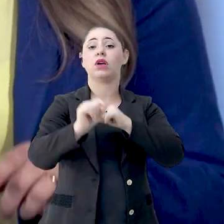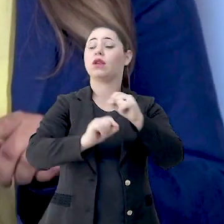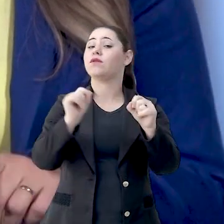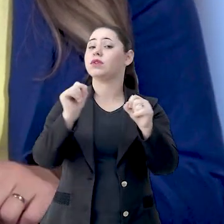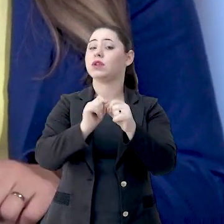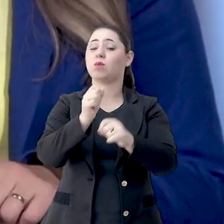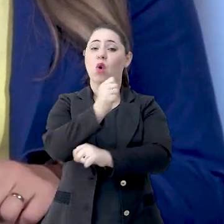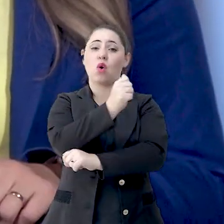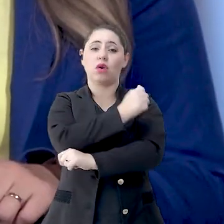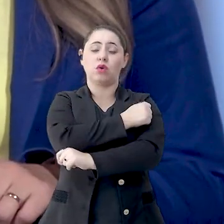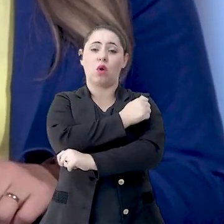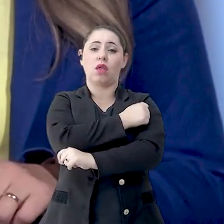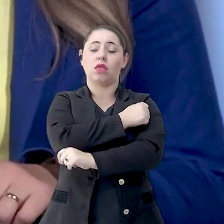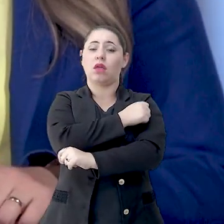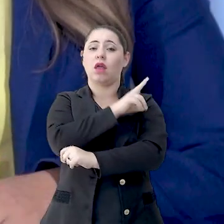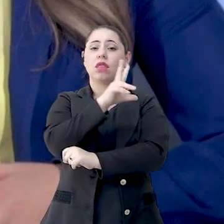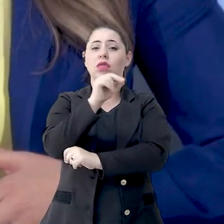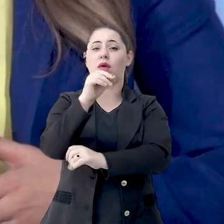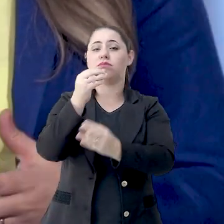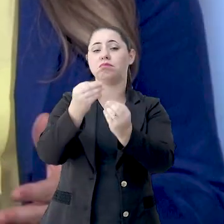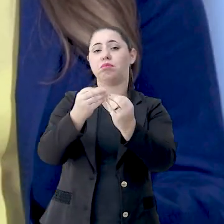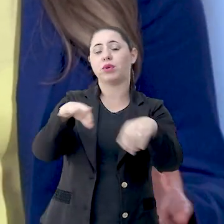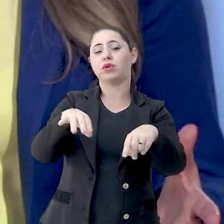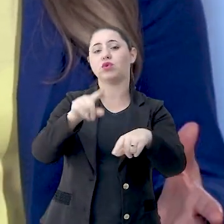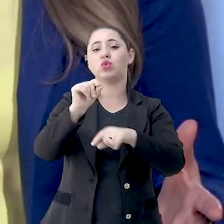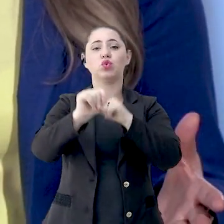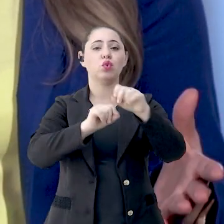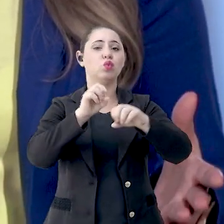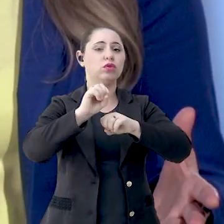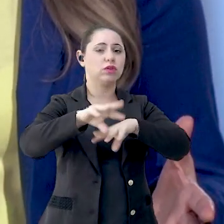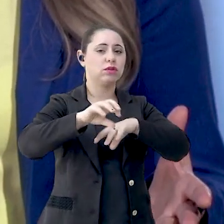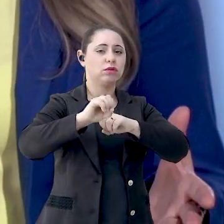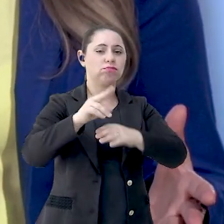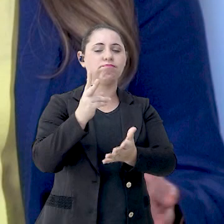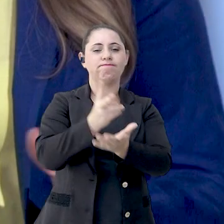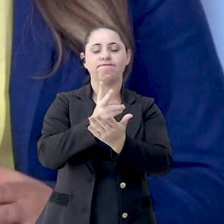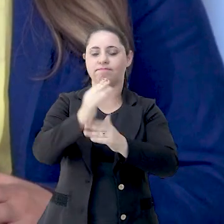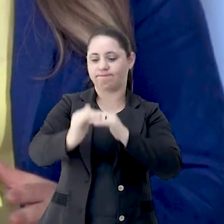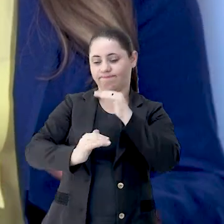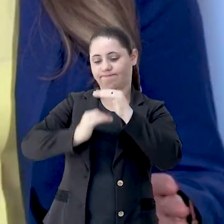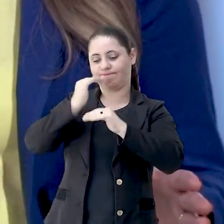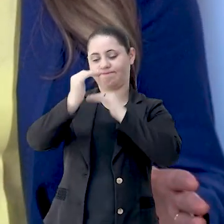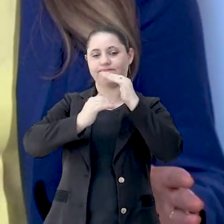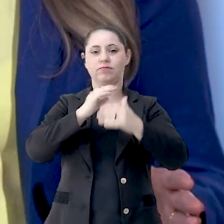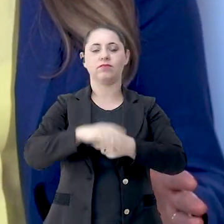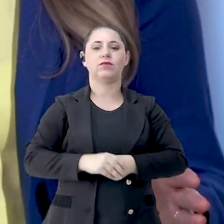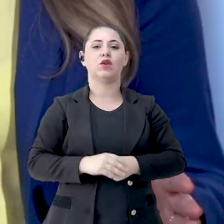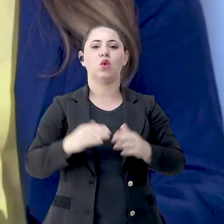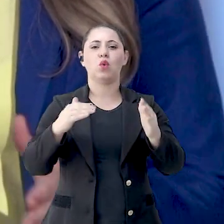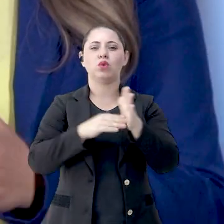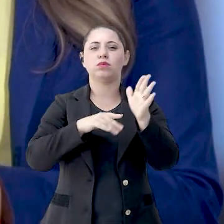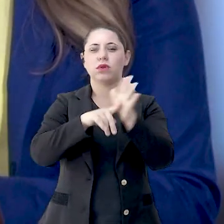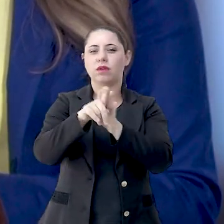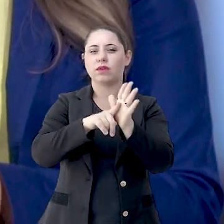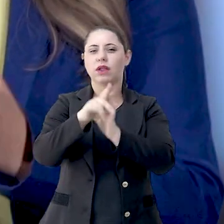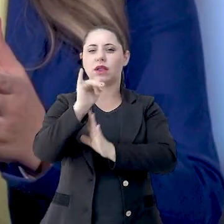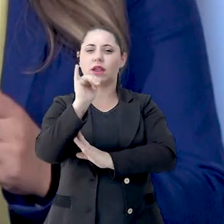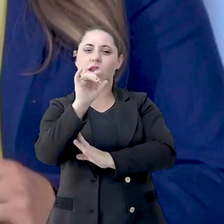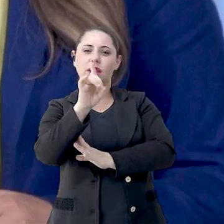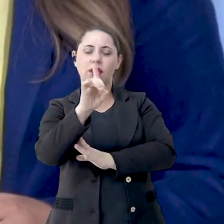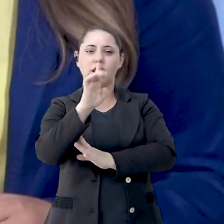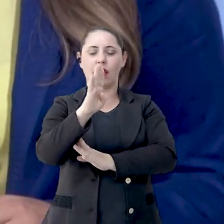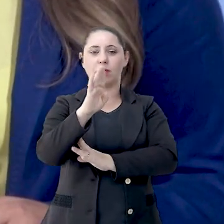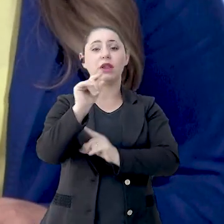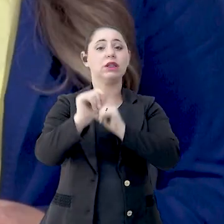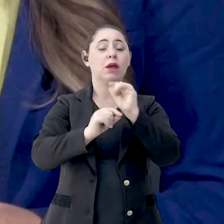educação imposto pela pandemia. O que fazer para que os estudantes não tenham prejuízos e o ensino